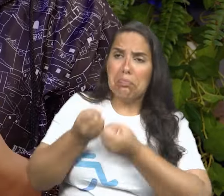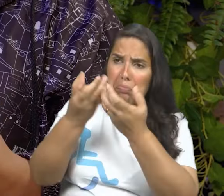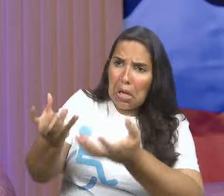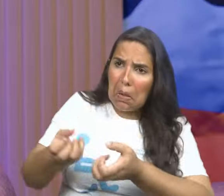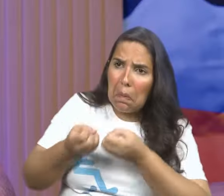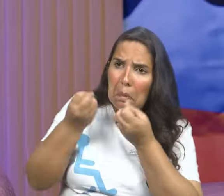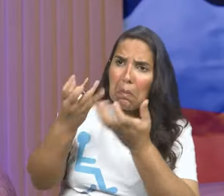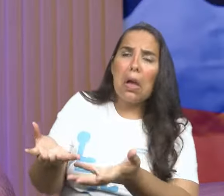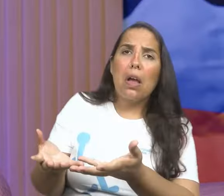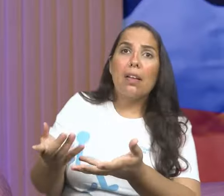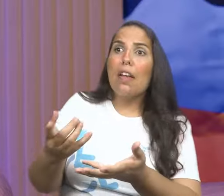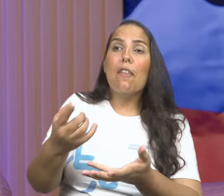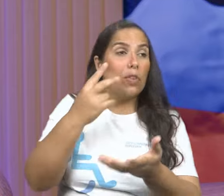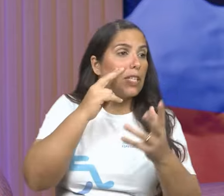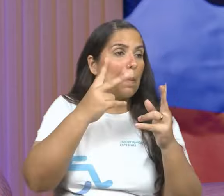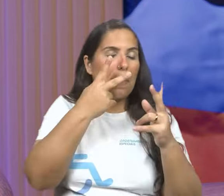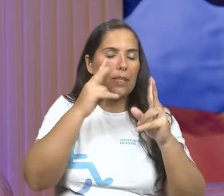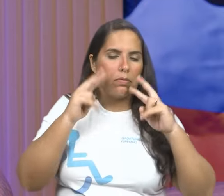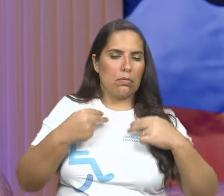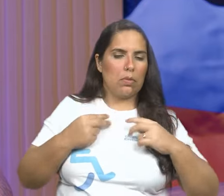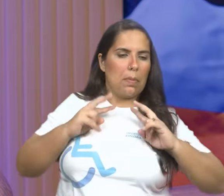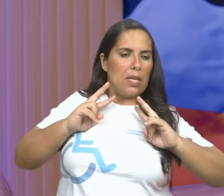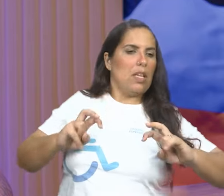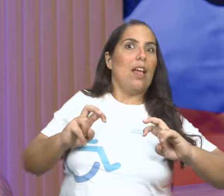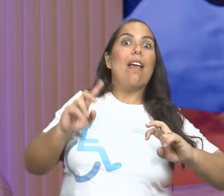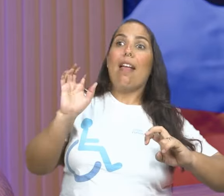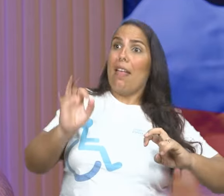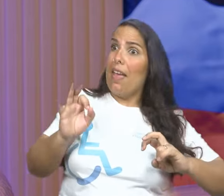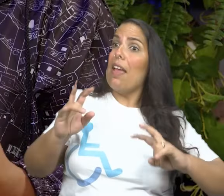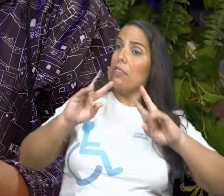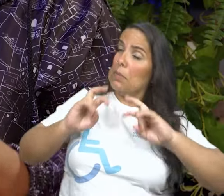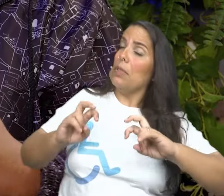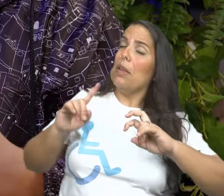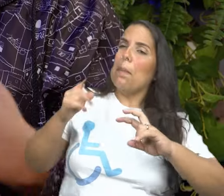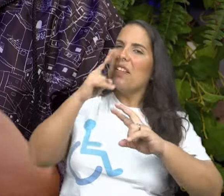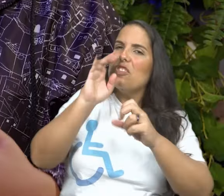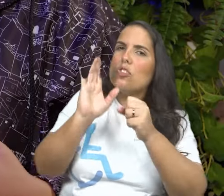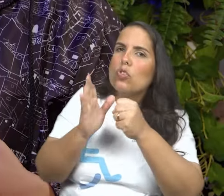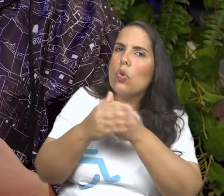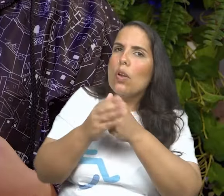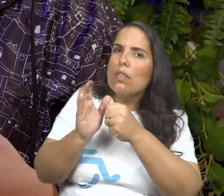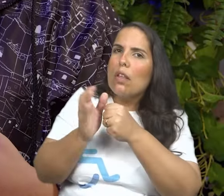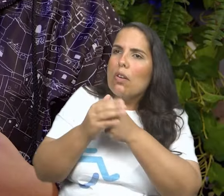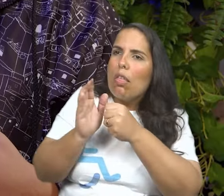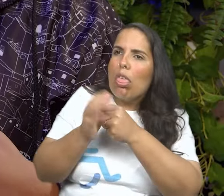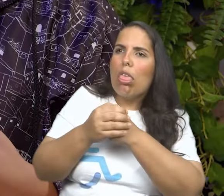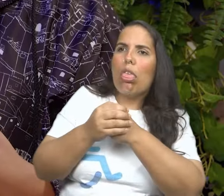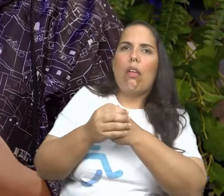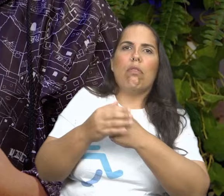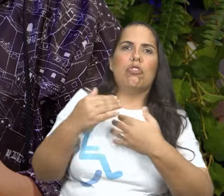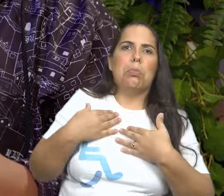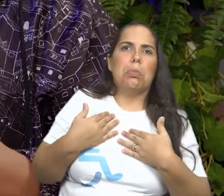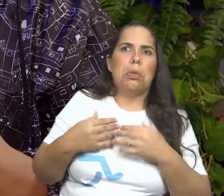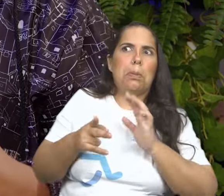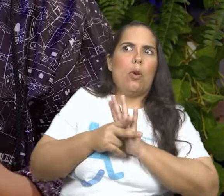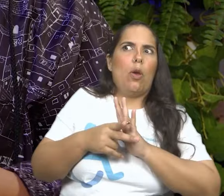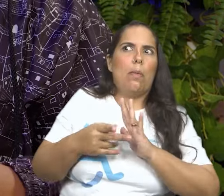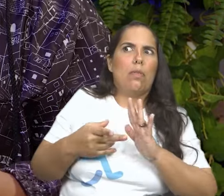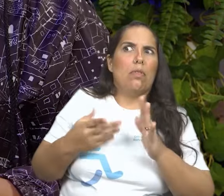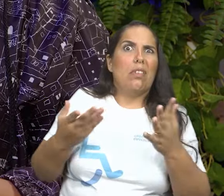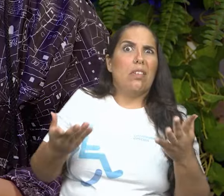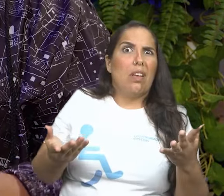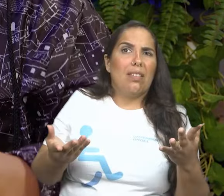é você se ouve isso é muito importante você se ou você vai se escondendo você vai se escondendo de si e E aí que que que o